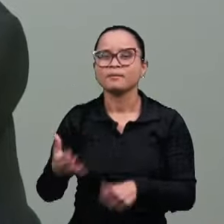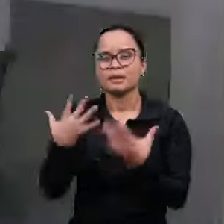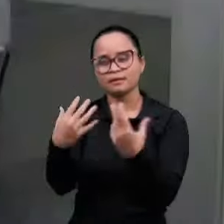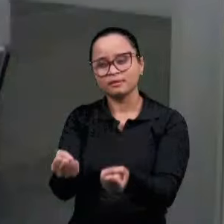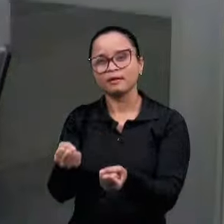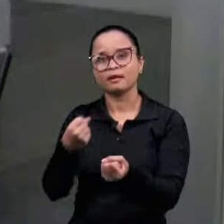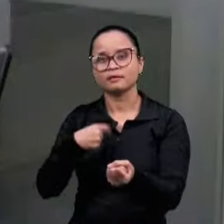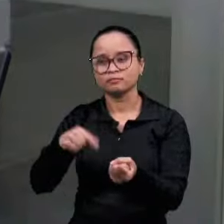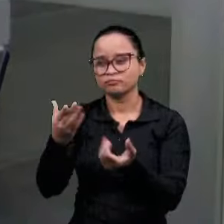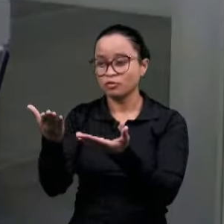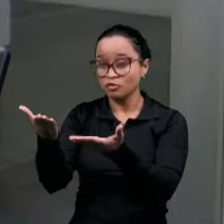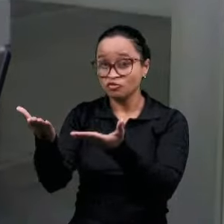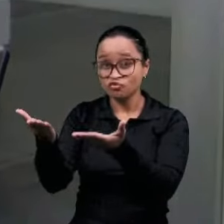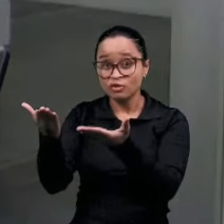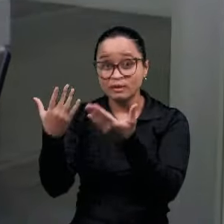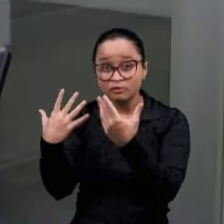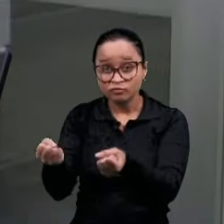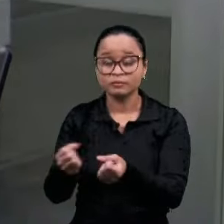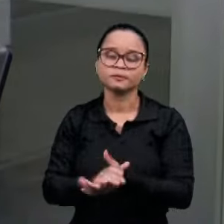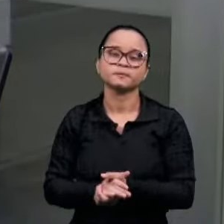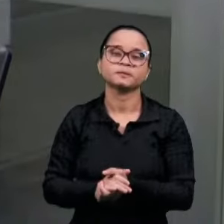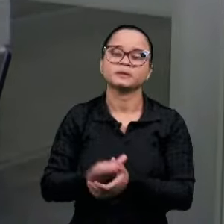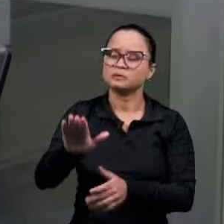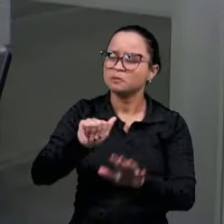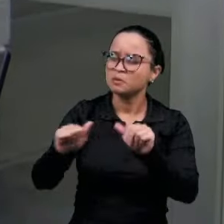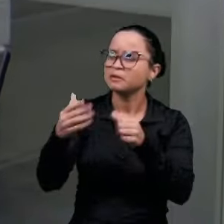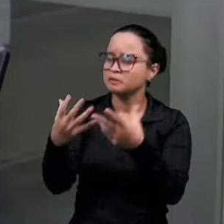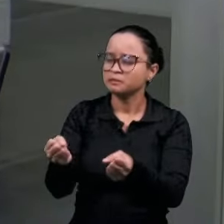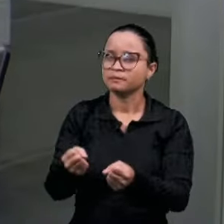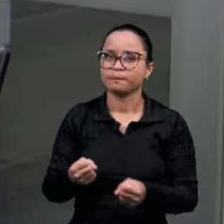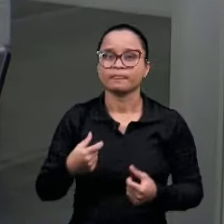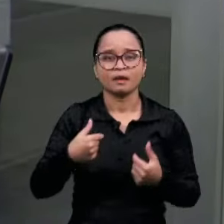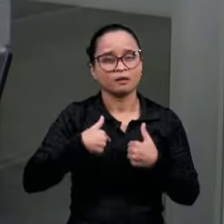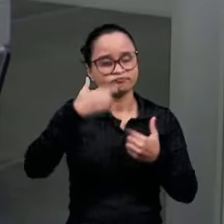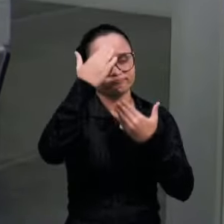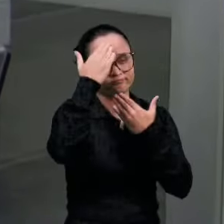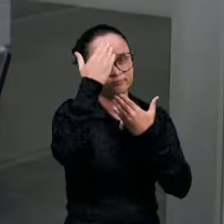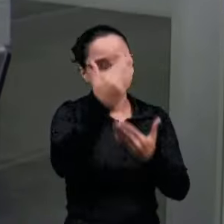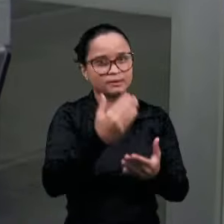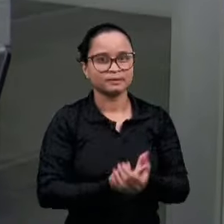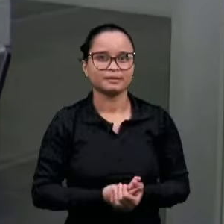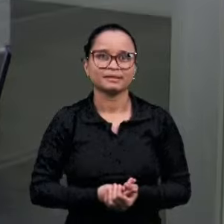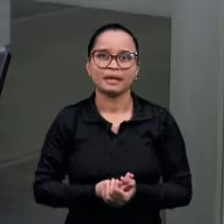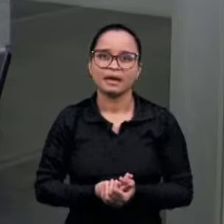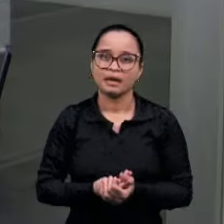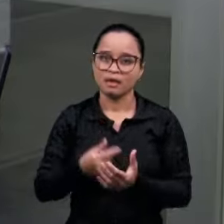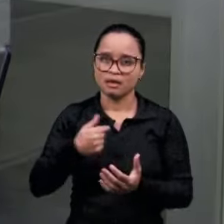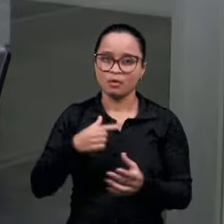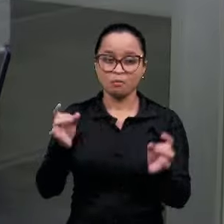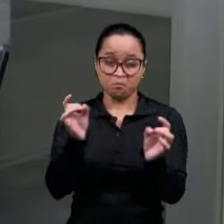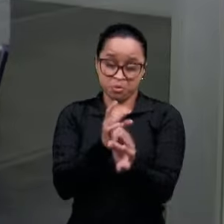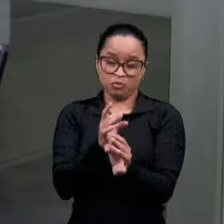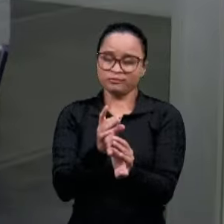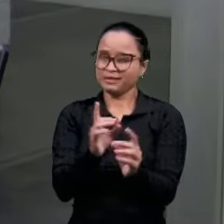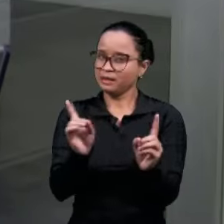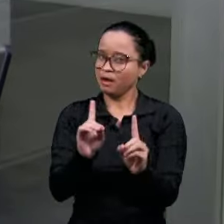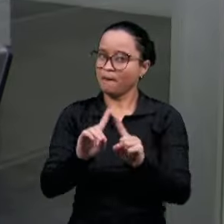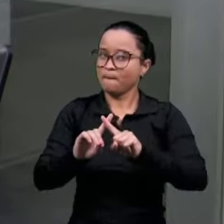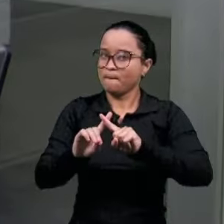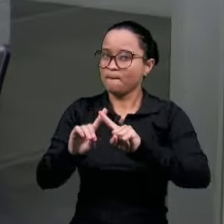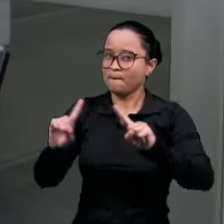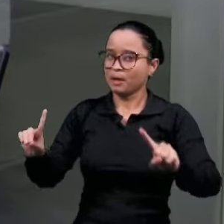aqui agradeço, como eu disse, né? Nunca preparado humanamente, né? Mas se o Senhor disse que é para